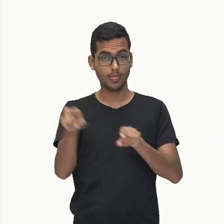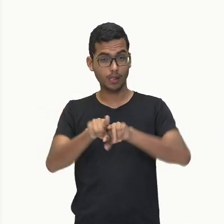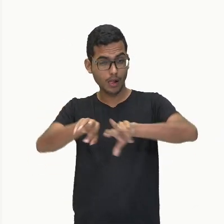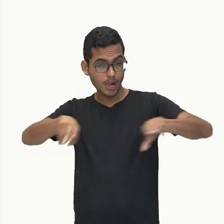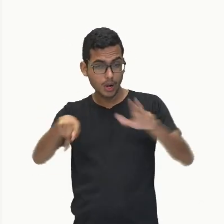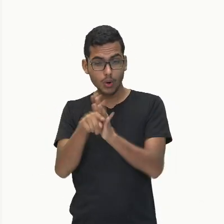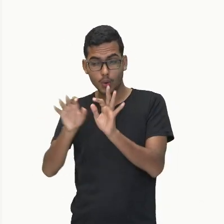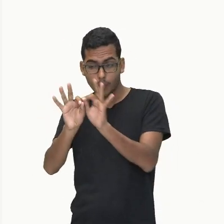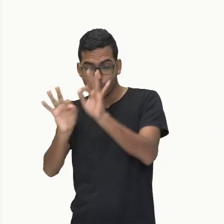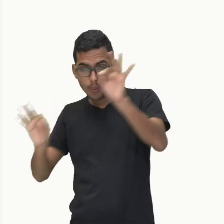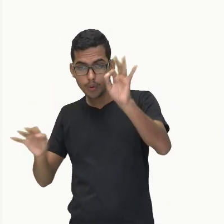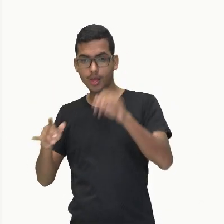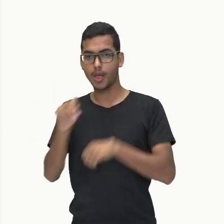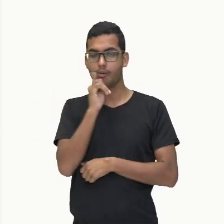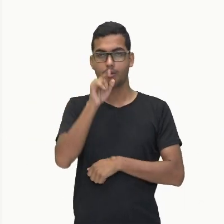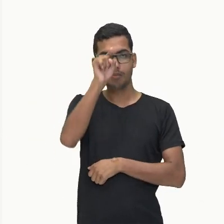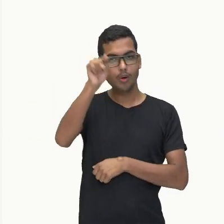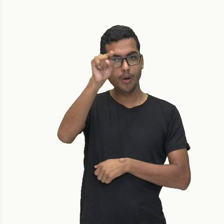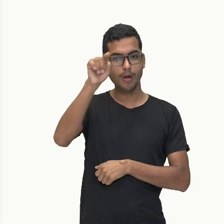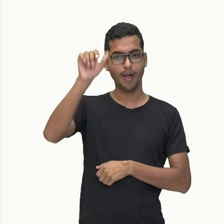temos, por exemplo, essa distância aqui.